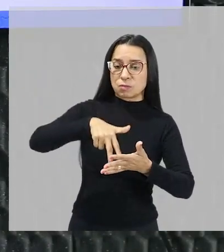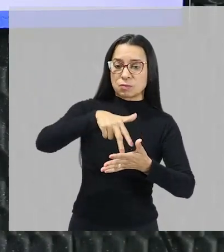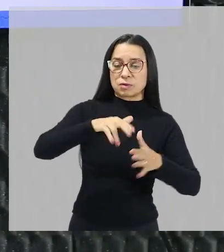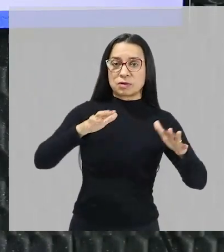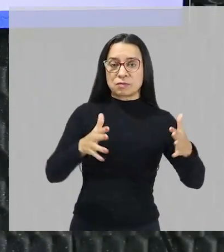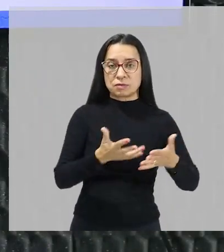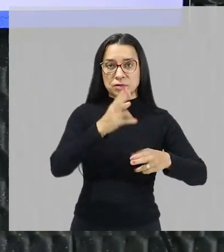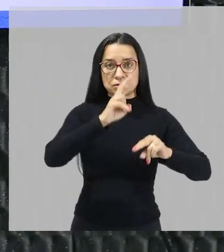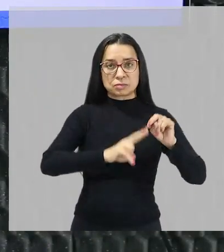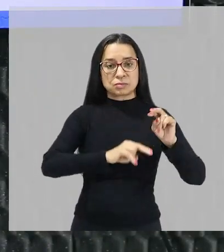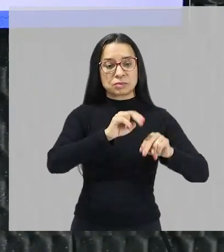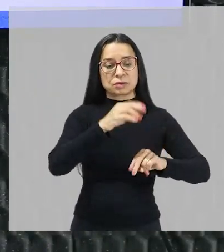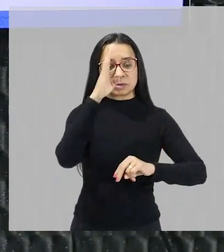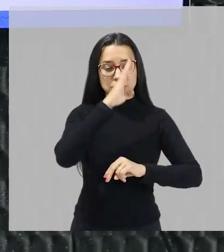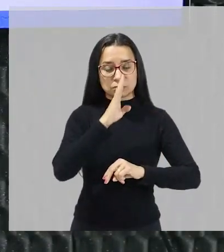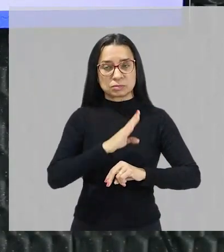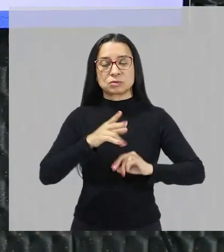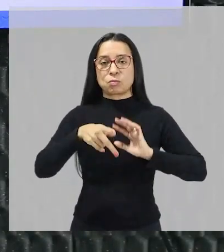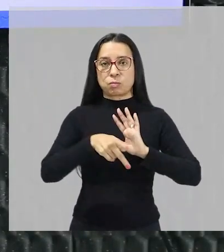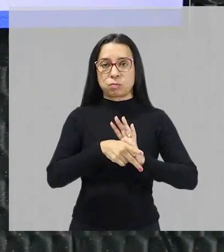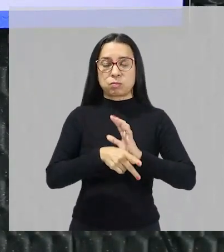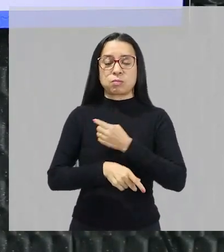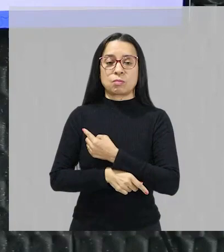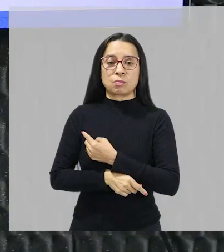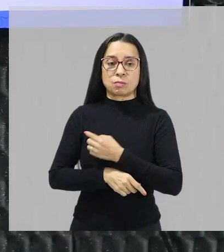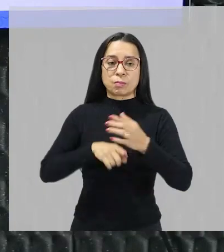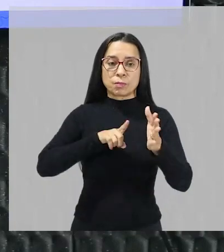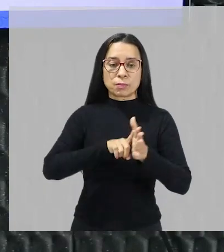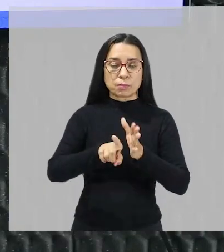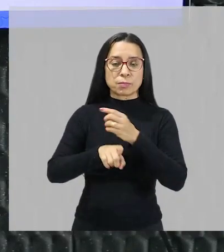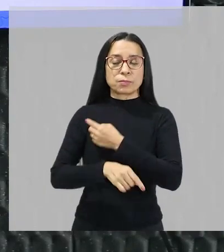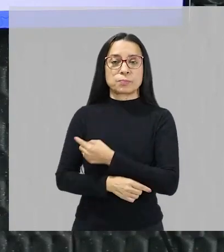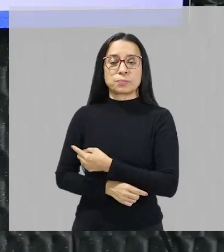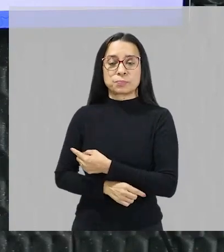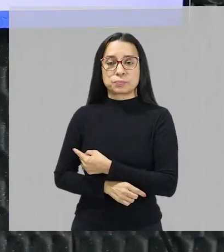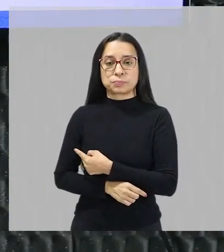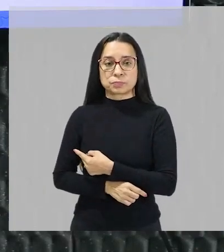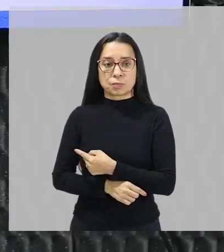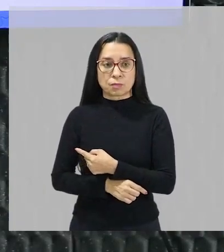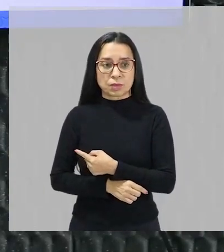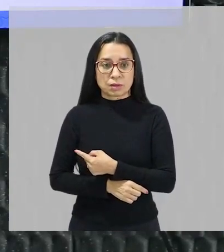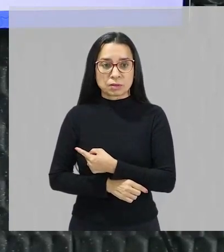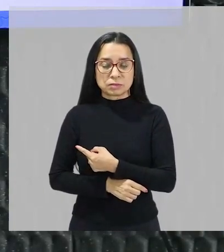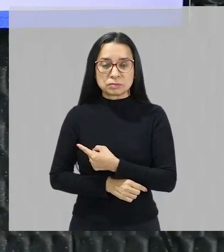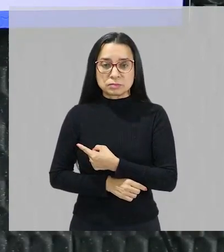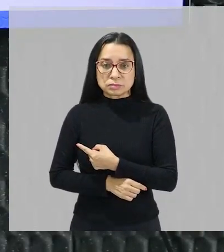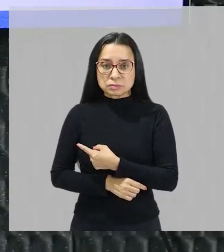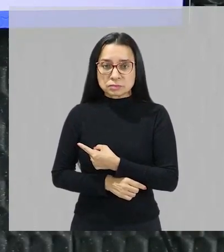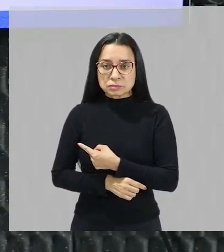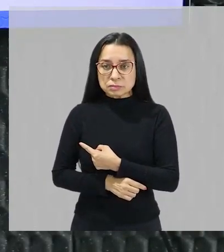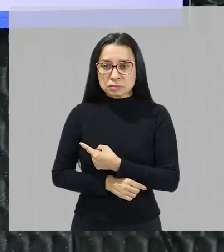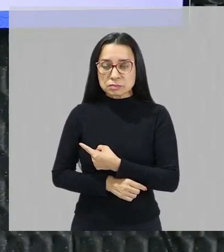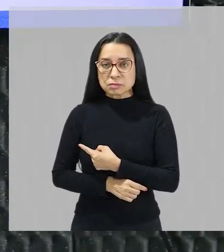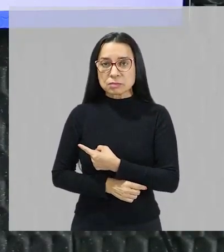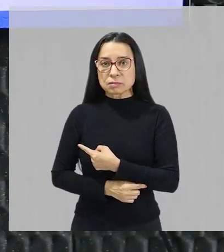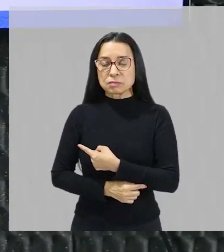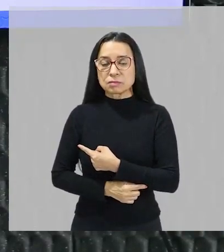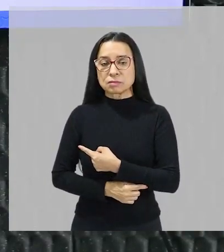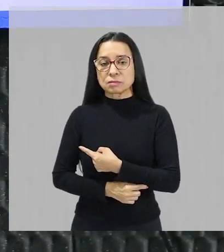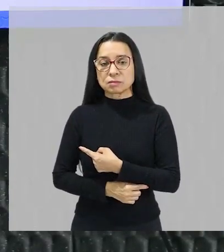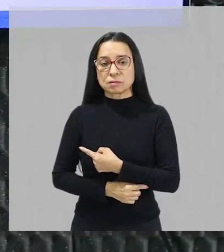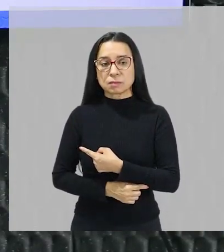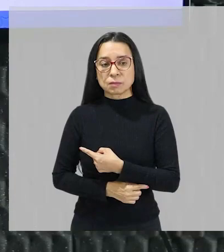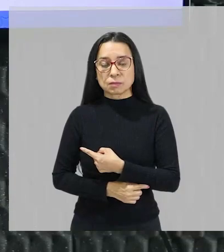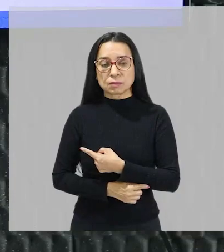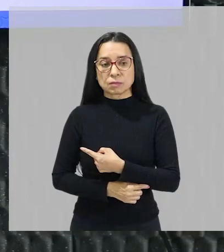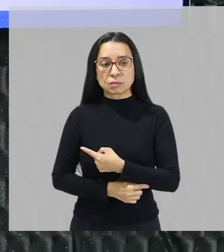festas populares do Brasil. Vamos para a pergunta? A pergunta é a seguinte: a característica apresentada